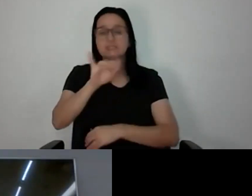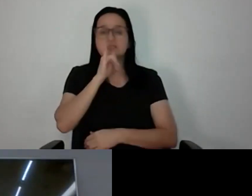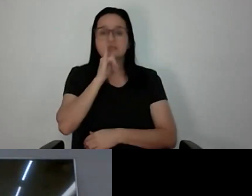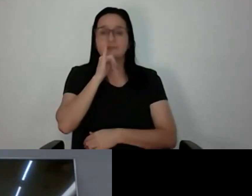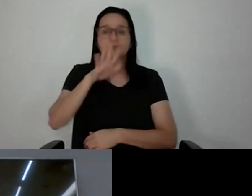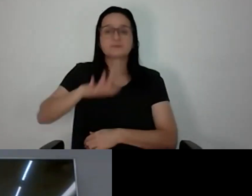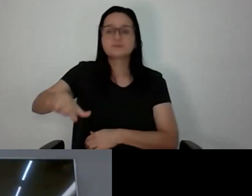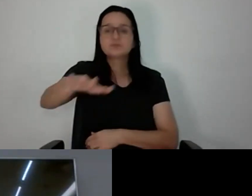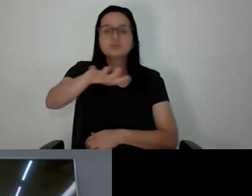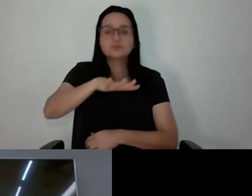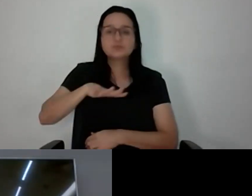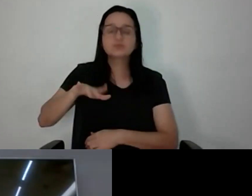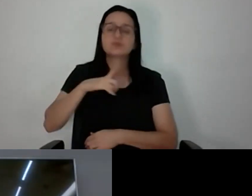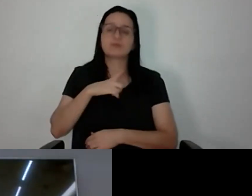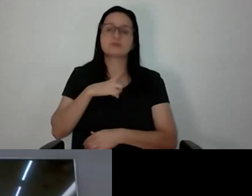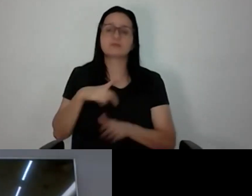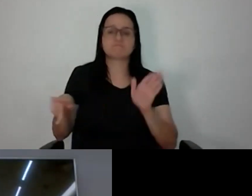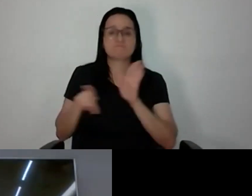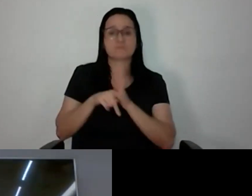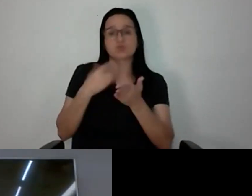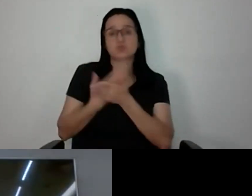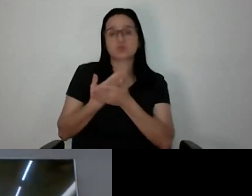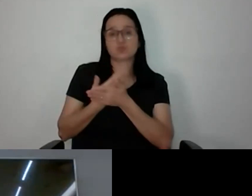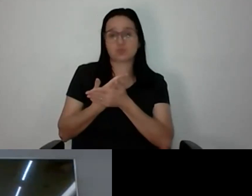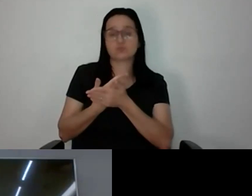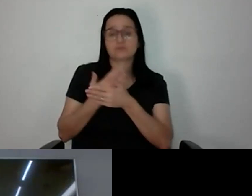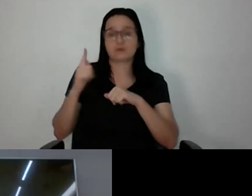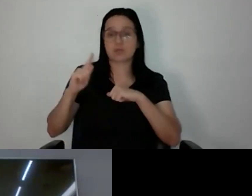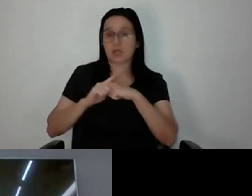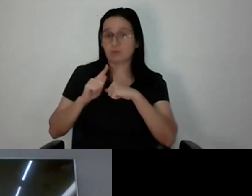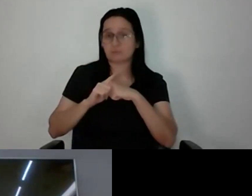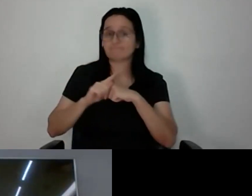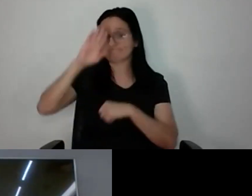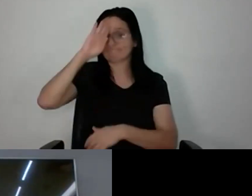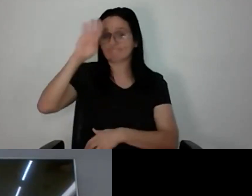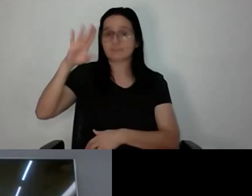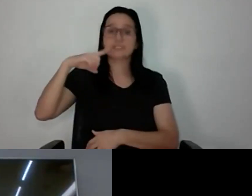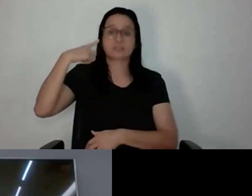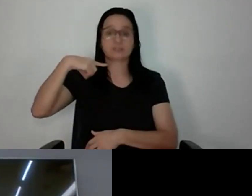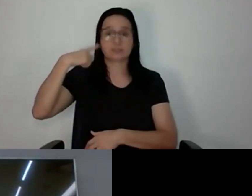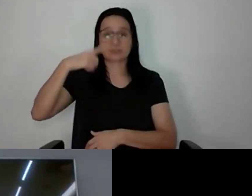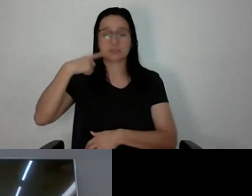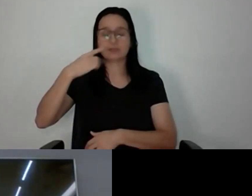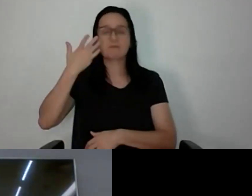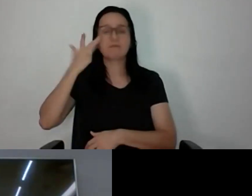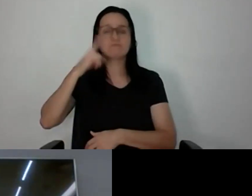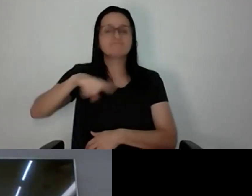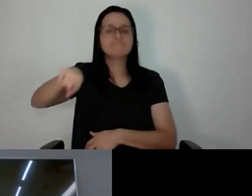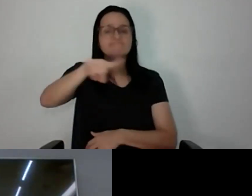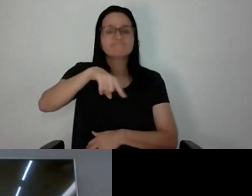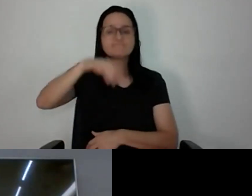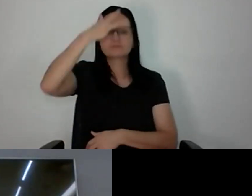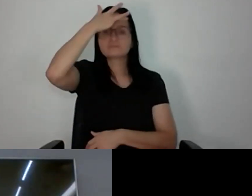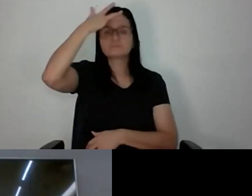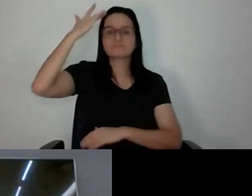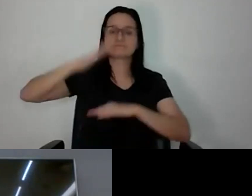da mesma ou quase da mesma graduação, principalmente falando de direito. Mas eu aposto que aqueles profissionais, aqueles estudantes